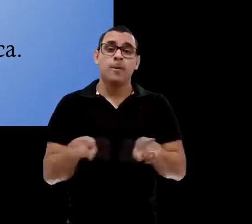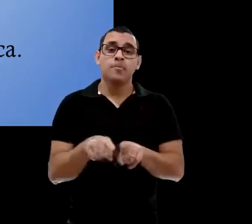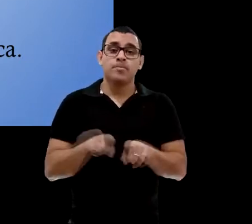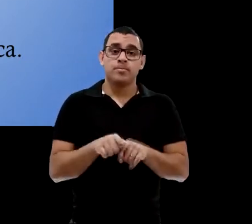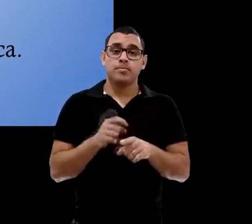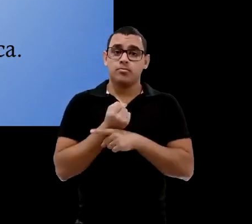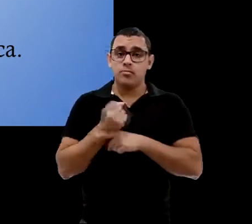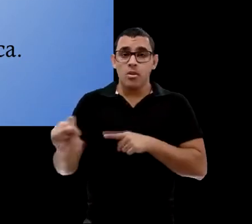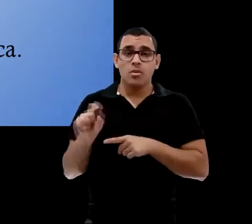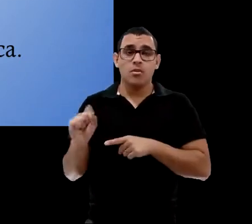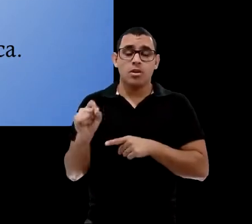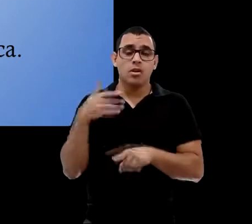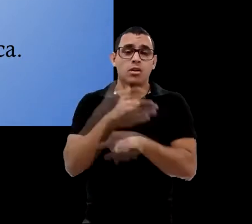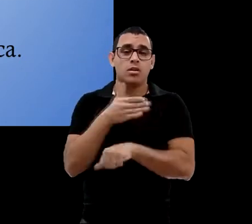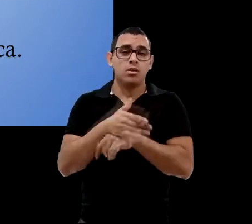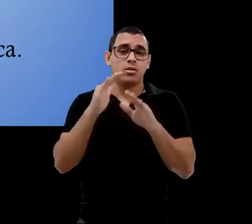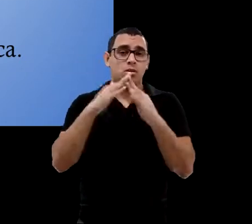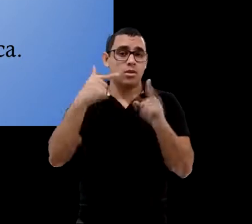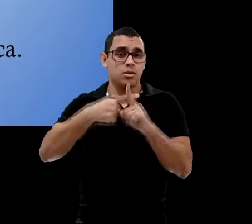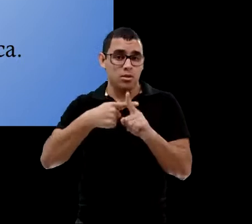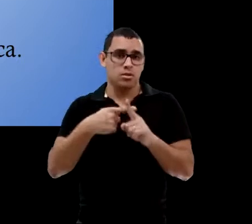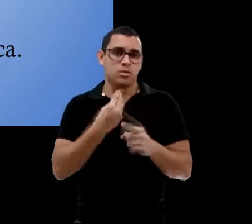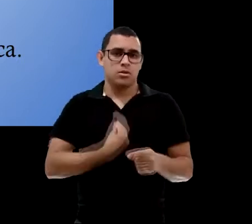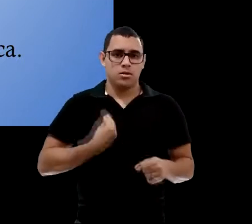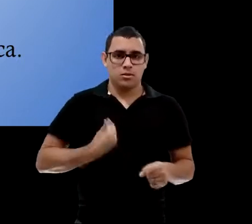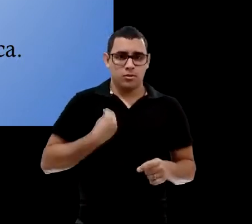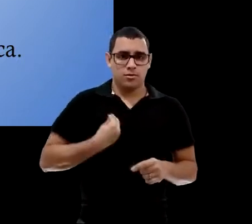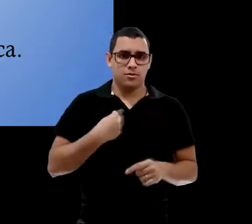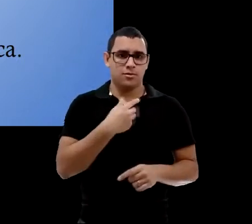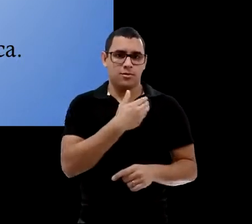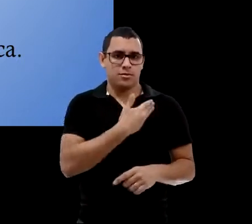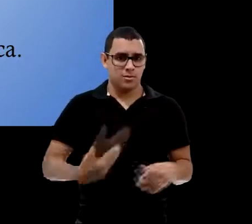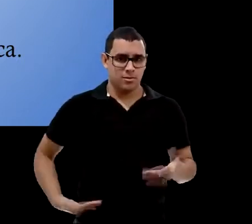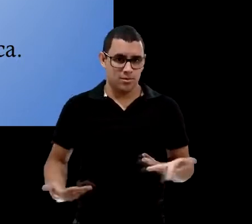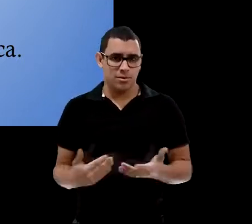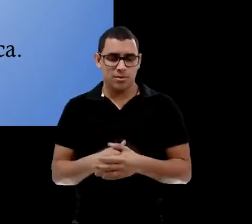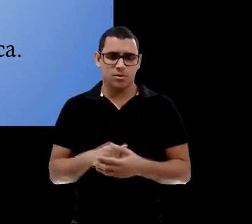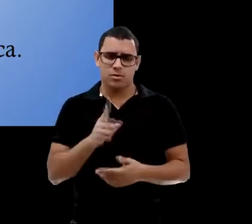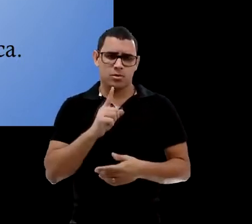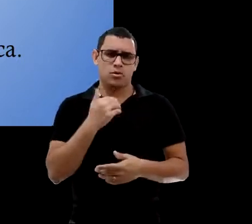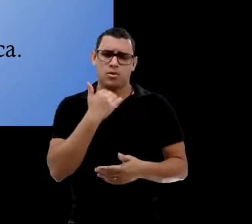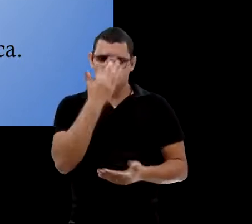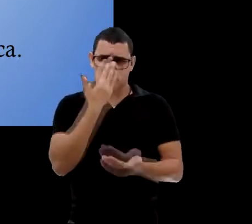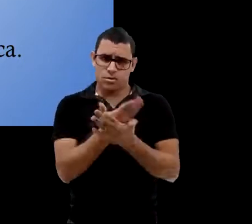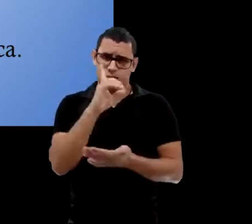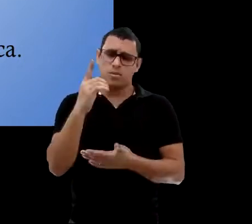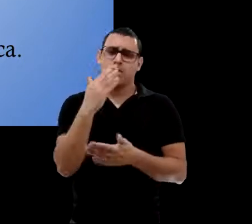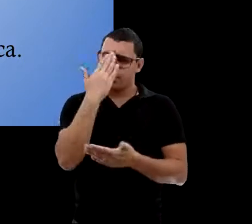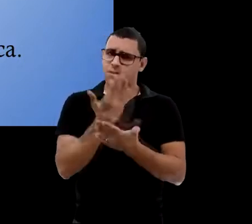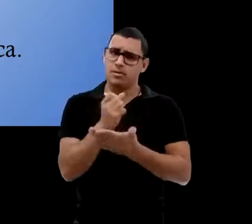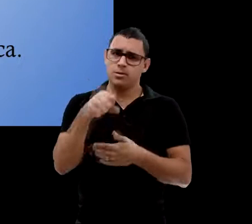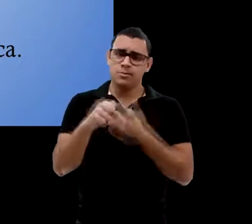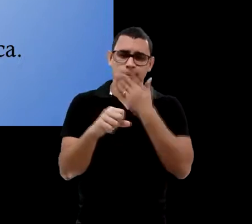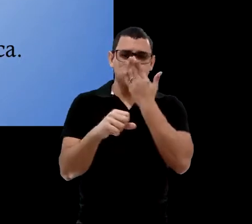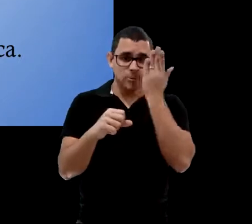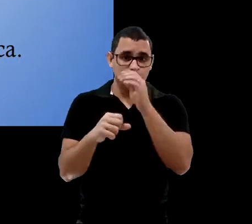na Terra. E eles também combatiam a participação da igreja na vida pública, né? Não era que eles fossem ateus ou que eles